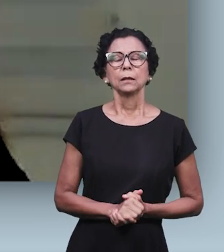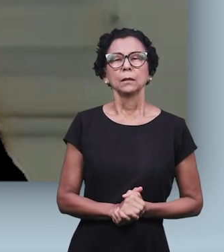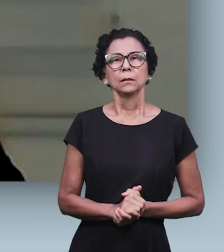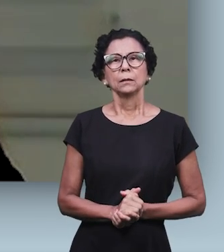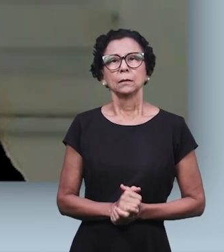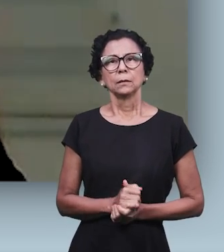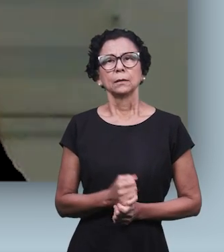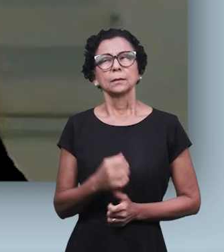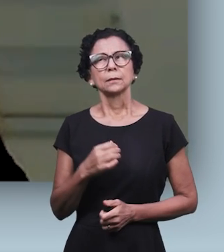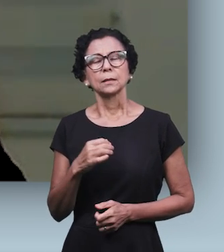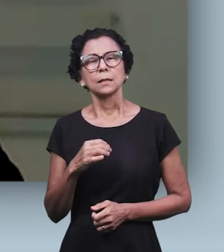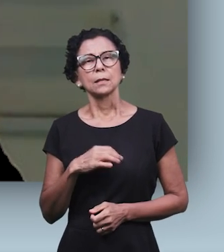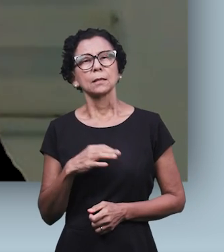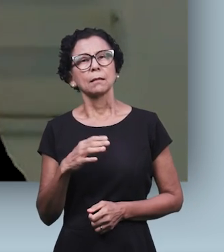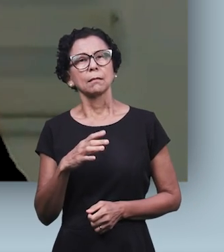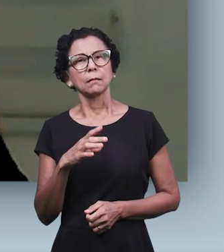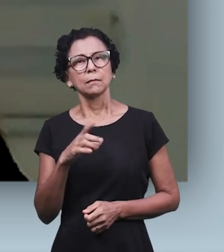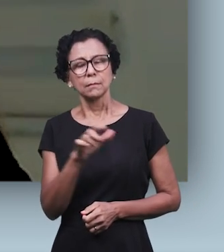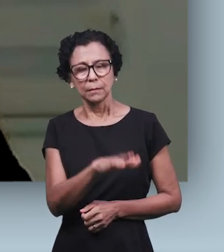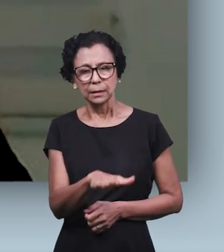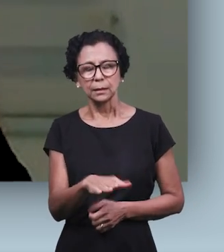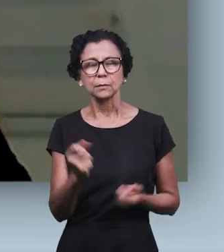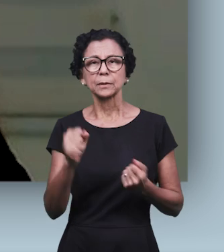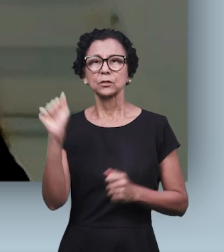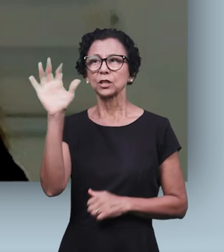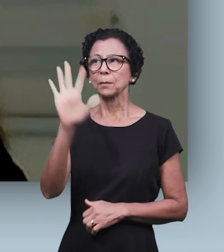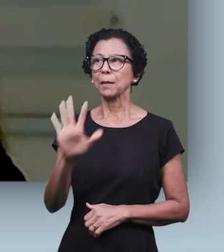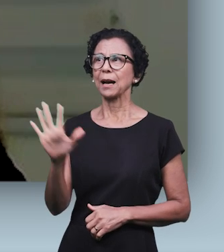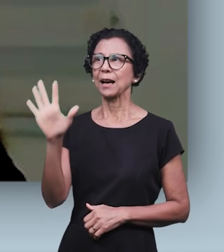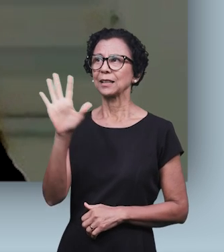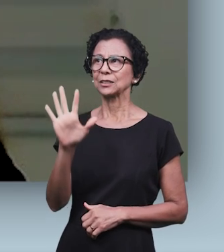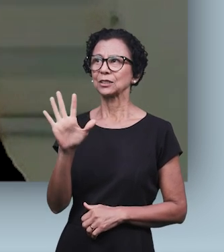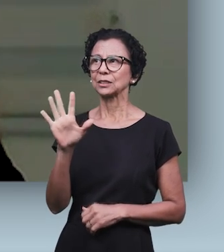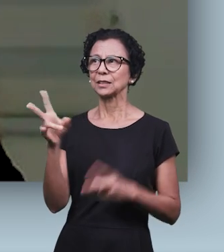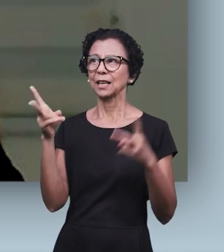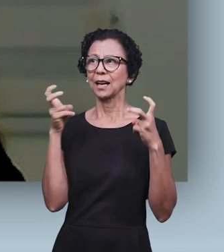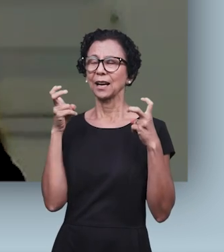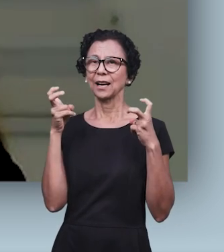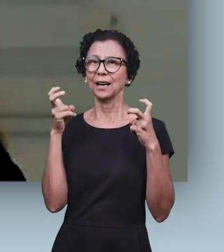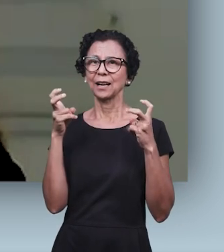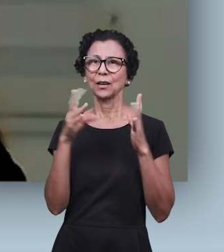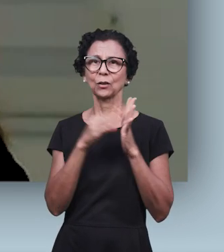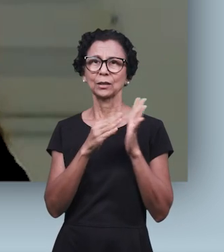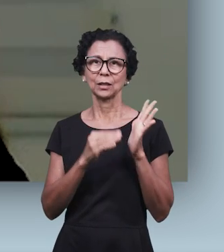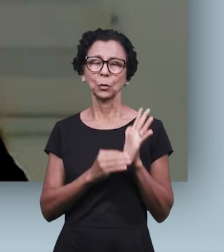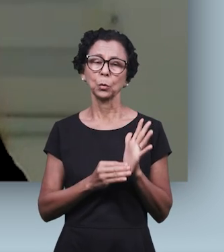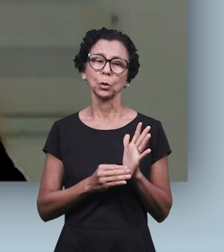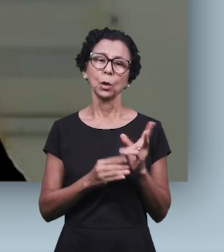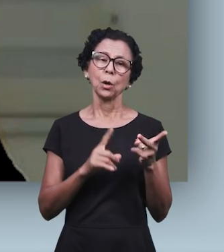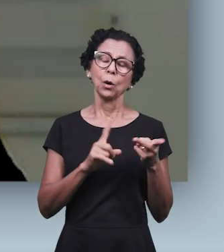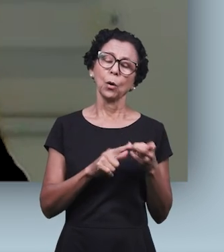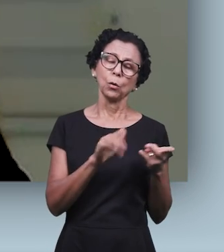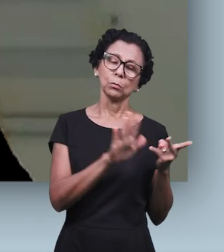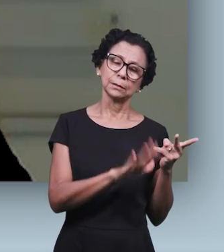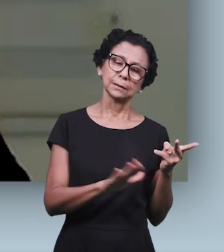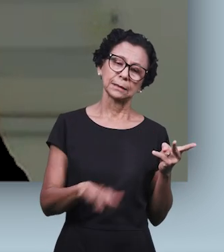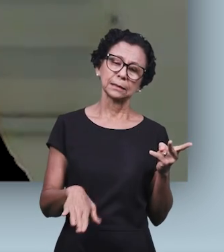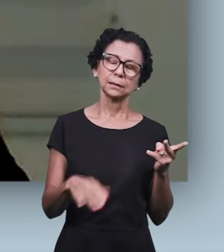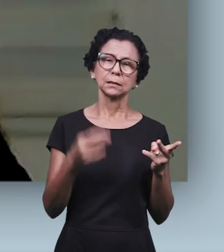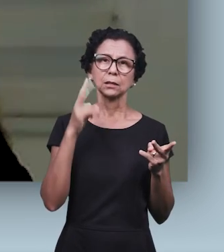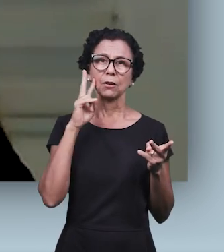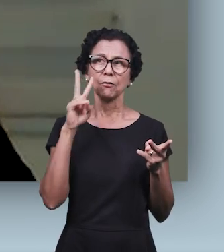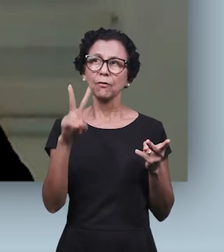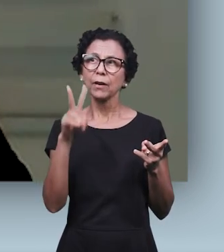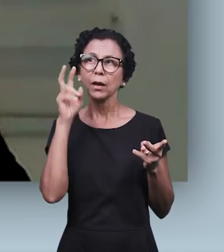que somente vendo os slides, né, uma aula expositiva, ela já assimilou o conteúdo. Tem crianças que precisam ver e